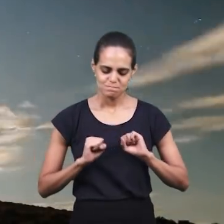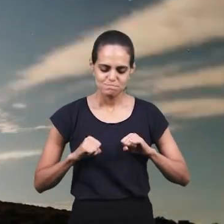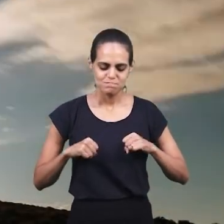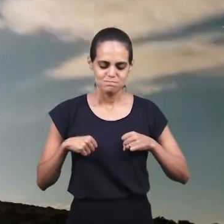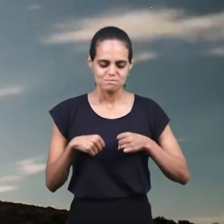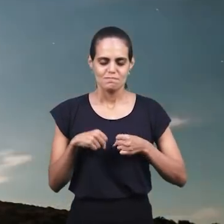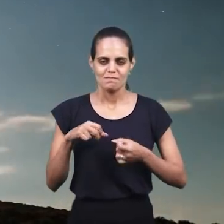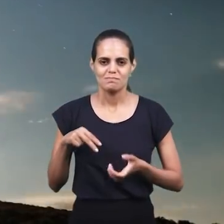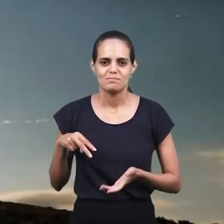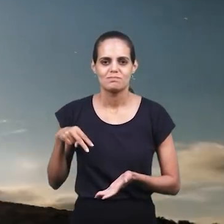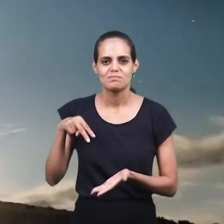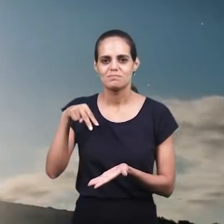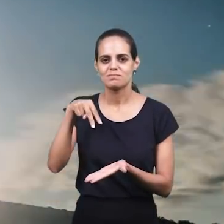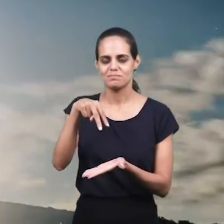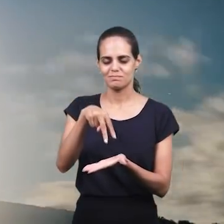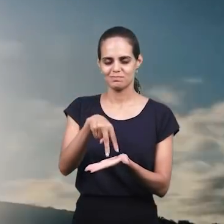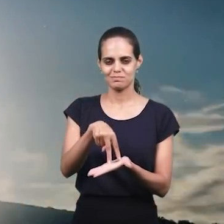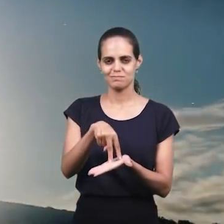susterá.